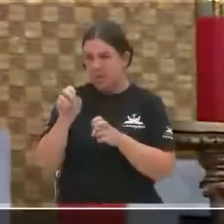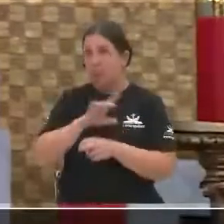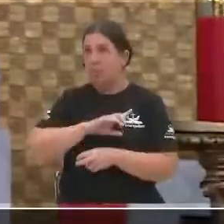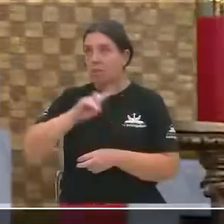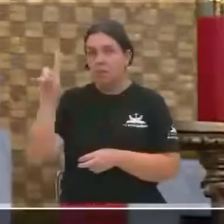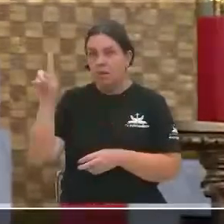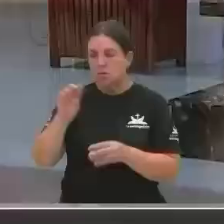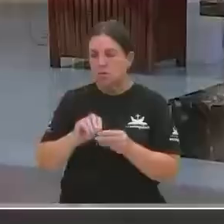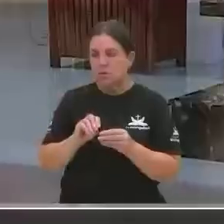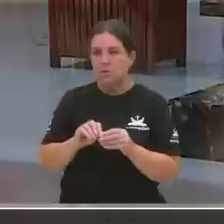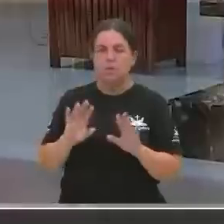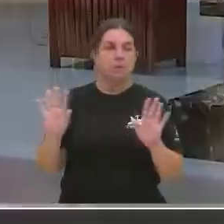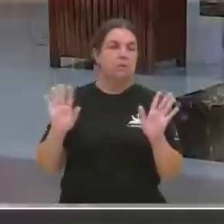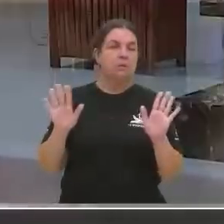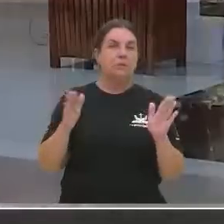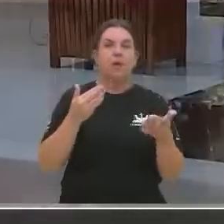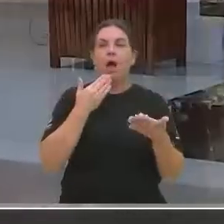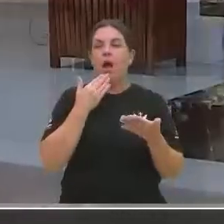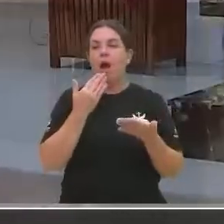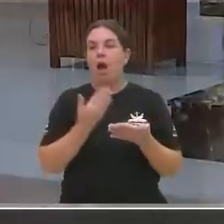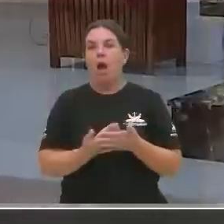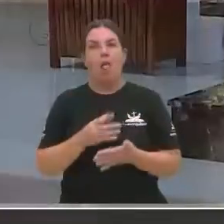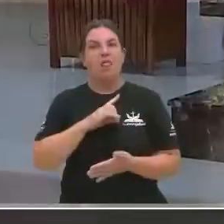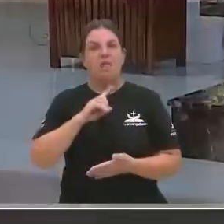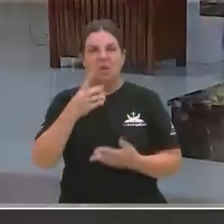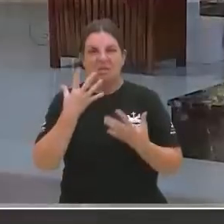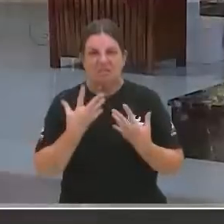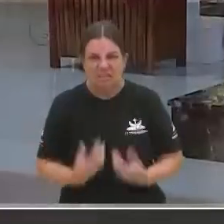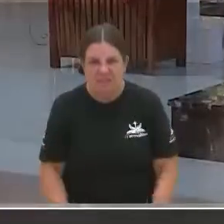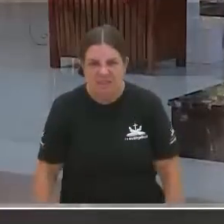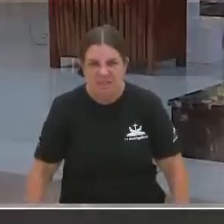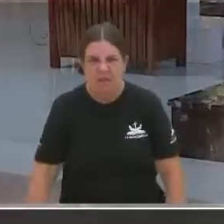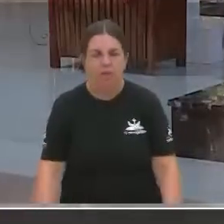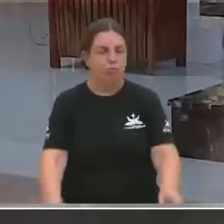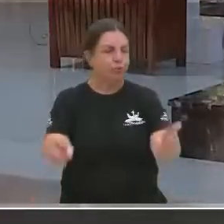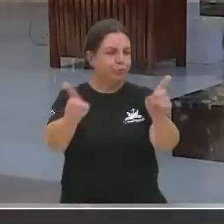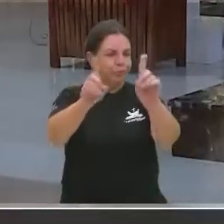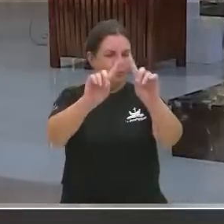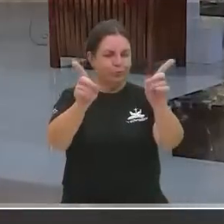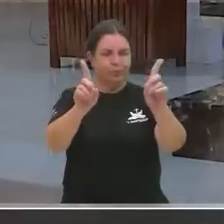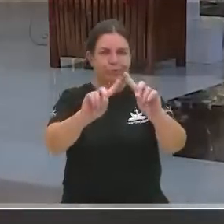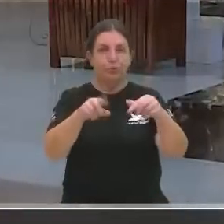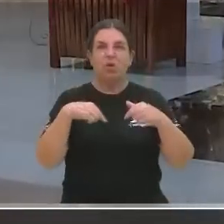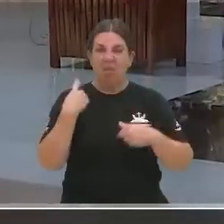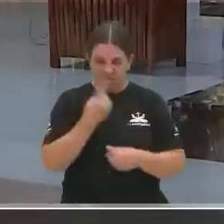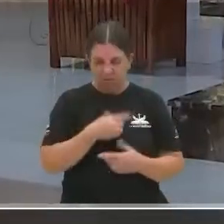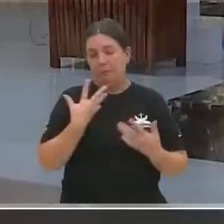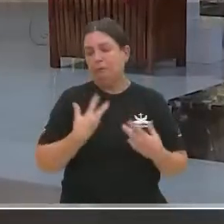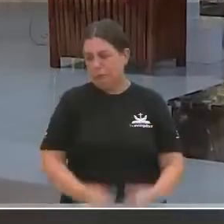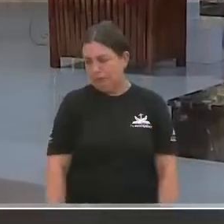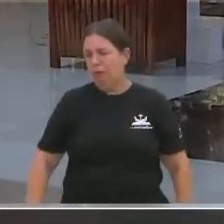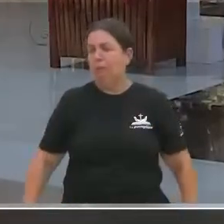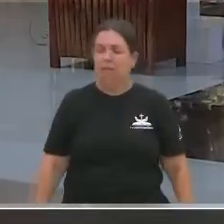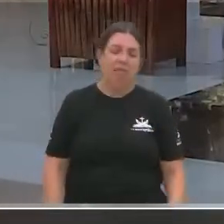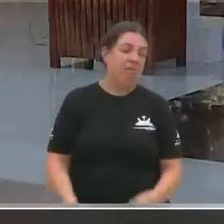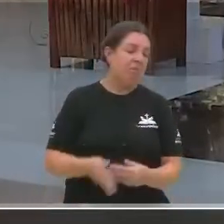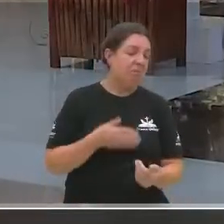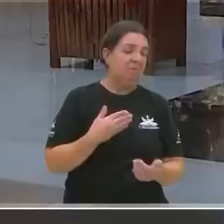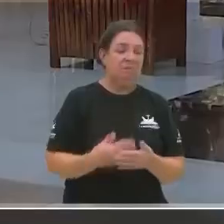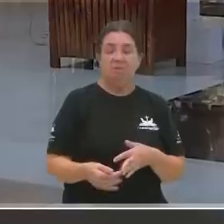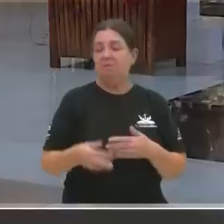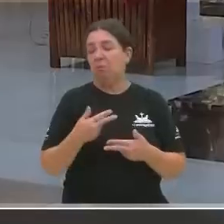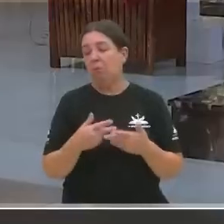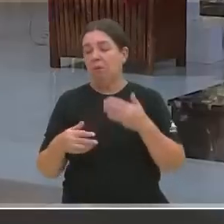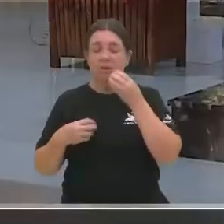de Deus é impressionante como Deus não se cansa a gente se cansa Por muito menos